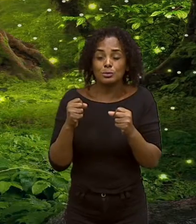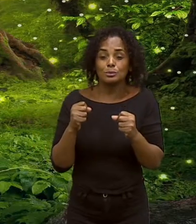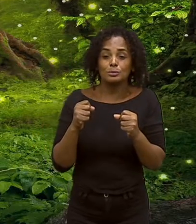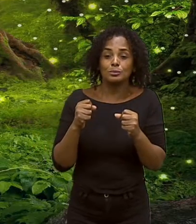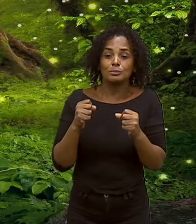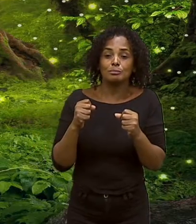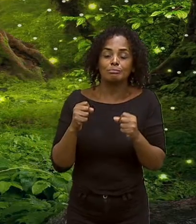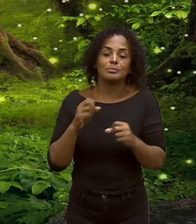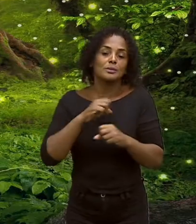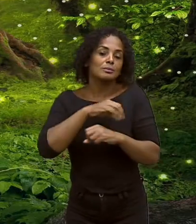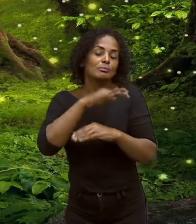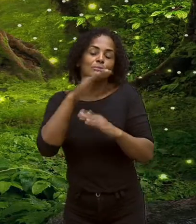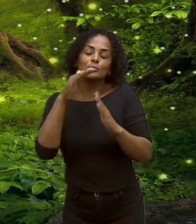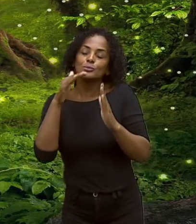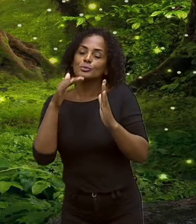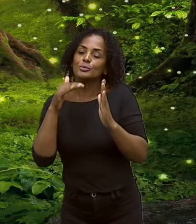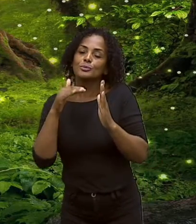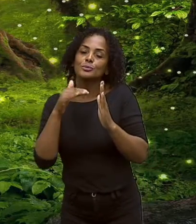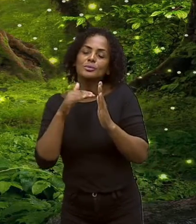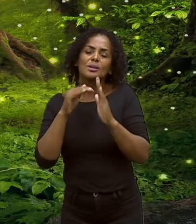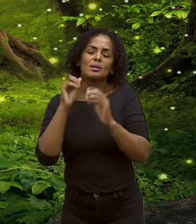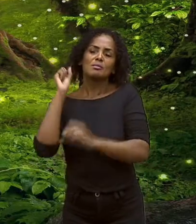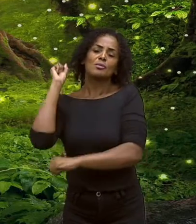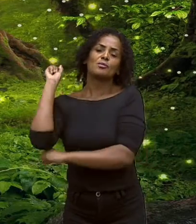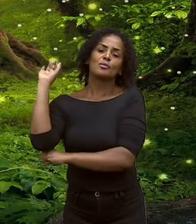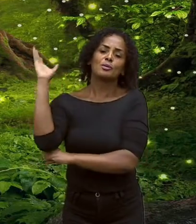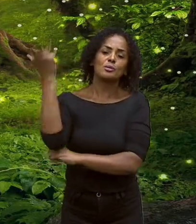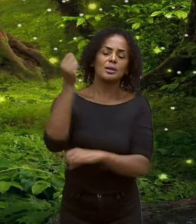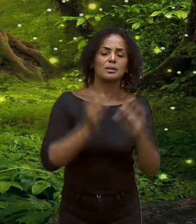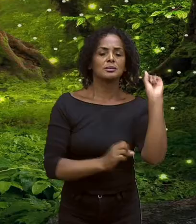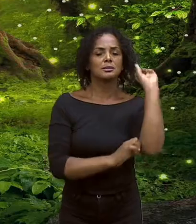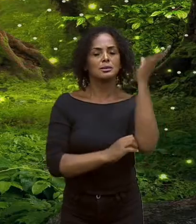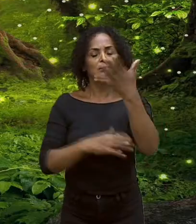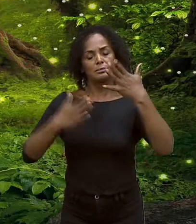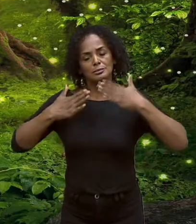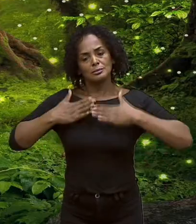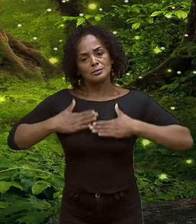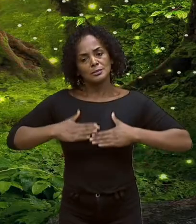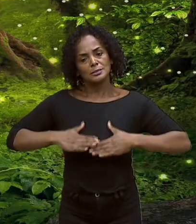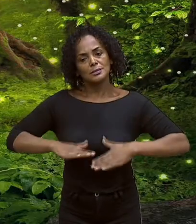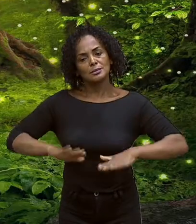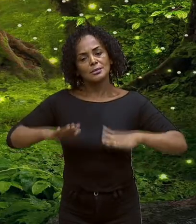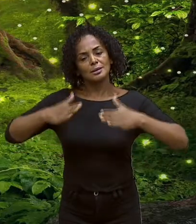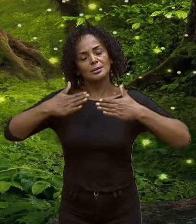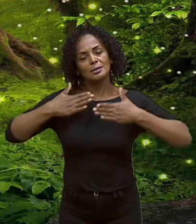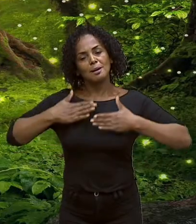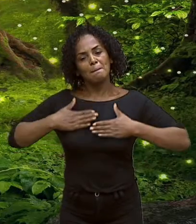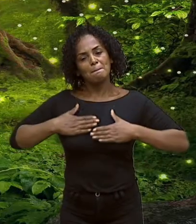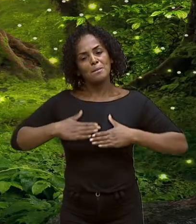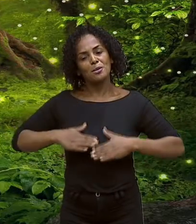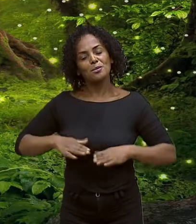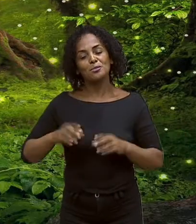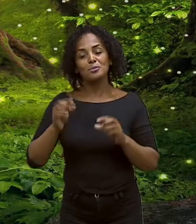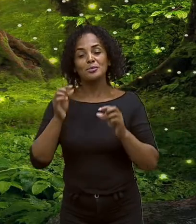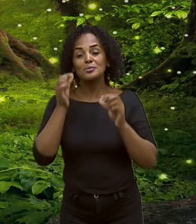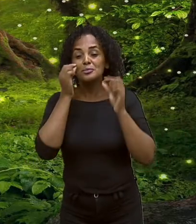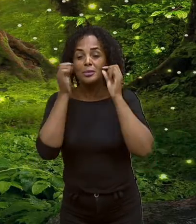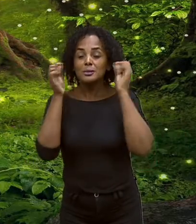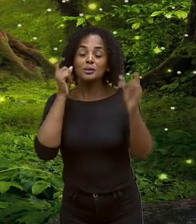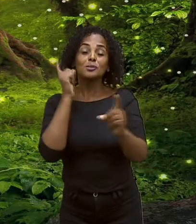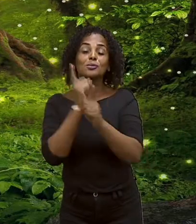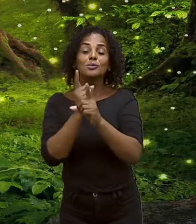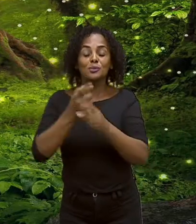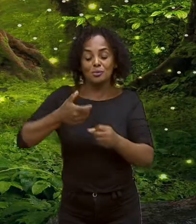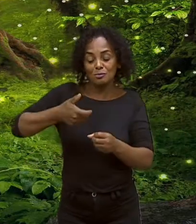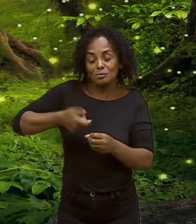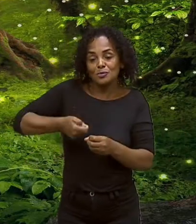Tudo na floresta se acalmou. E o ratinho achou uma noz que estava muito gostosa. Fim